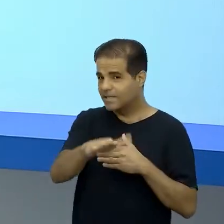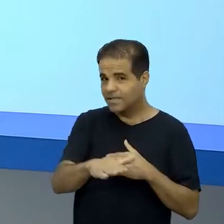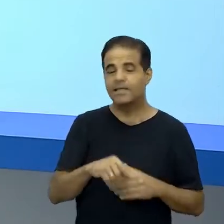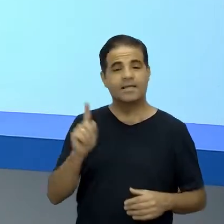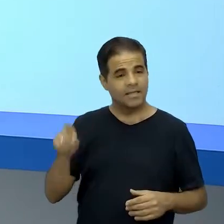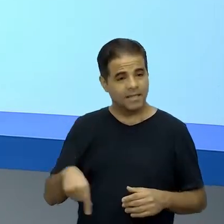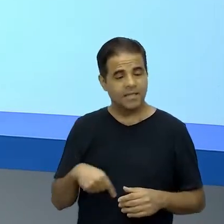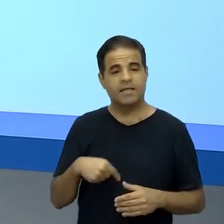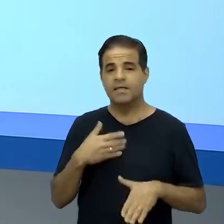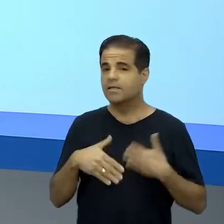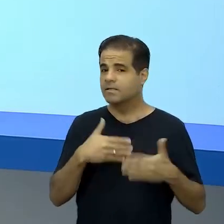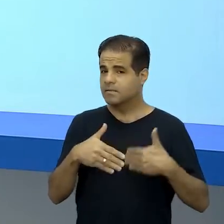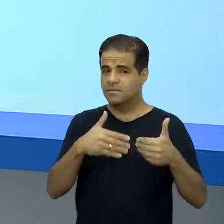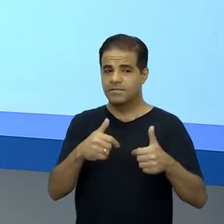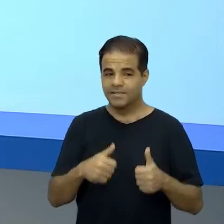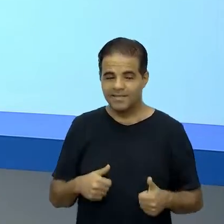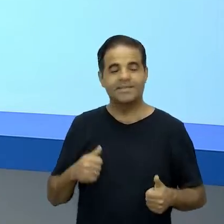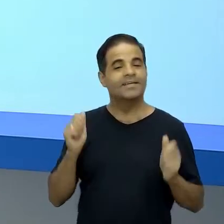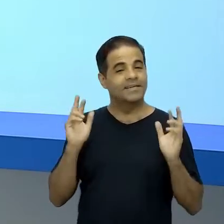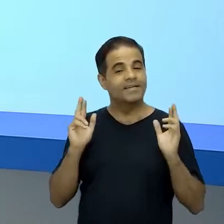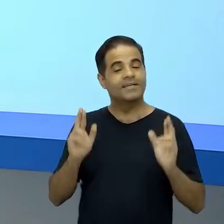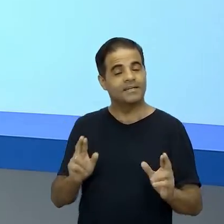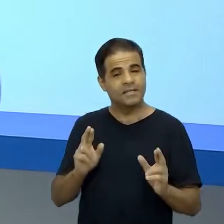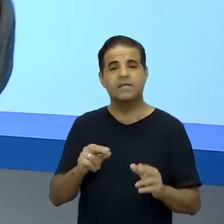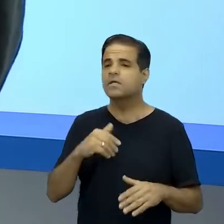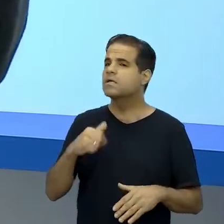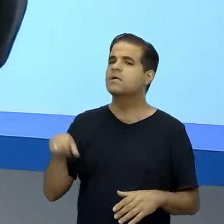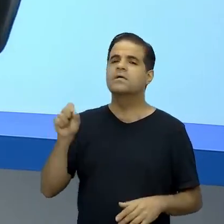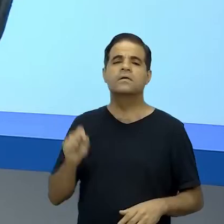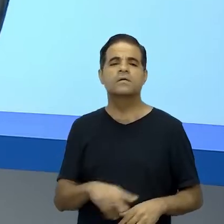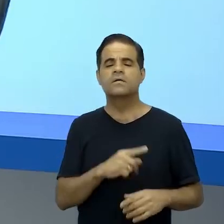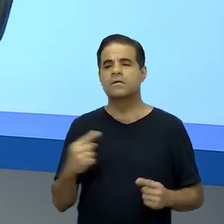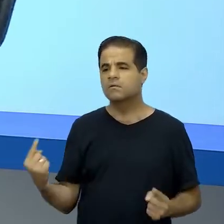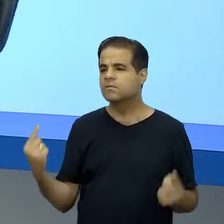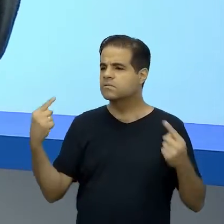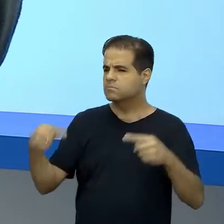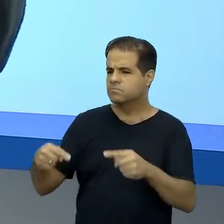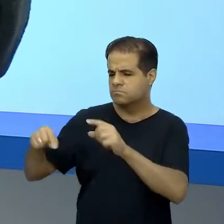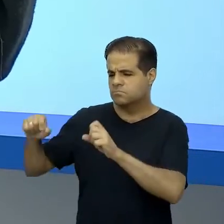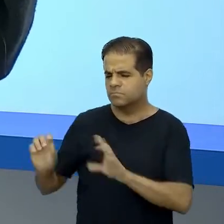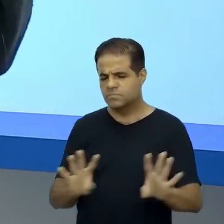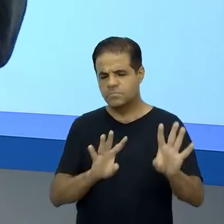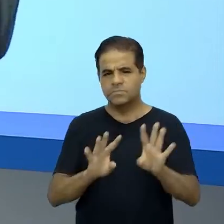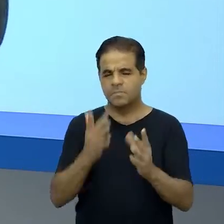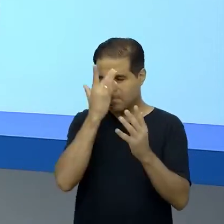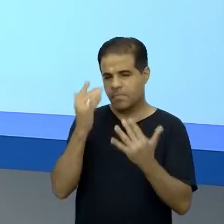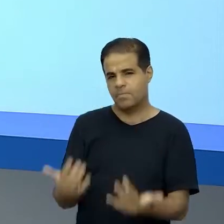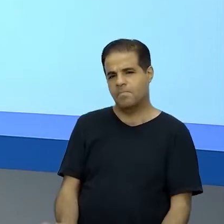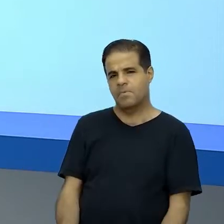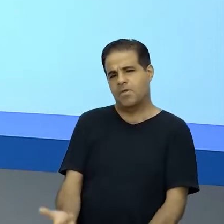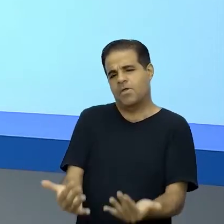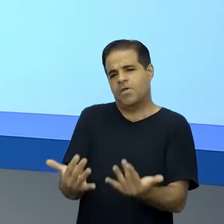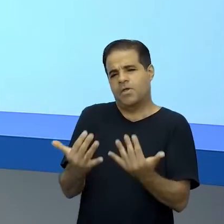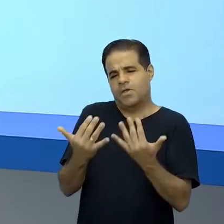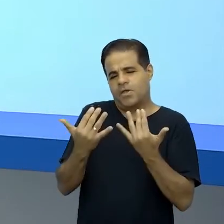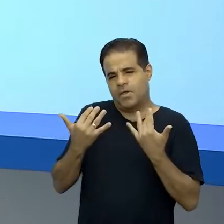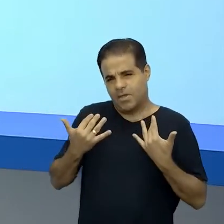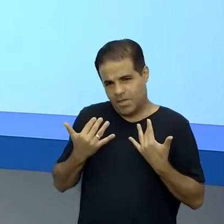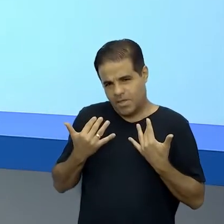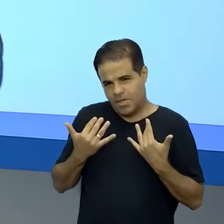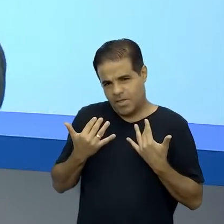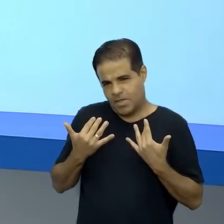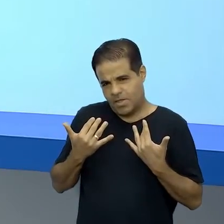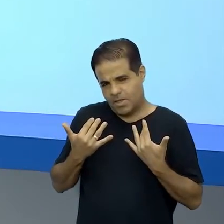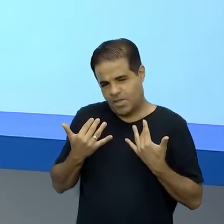procissão você não coloca boné, porque é falta de respeito, e ele andou de contra a procissão, todo mundo vindo para cá, ele foi andando para